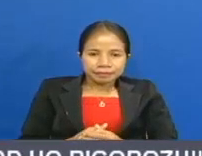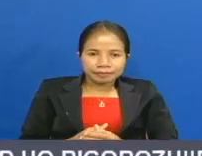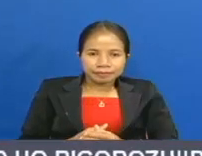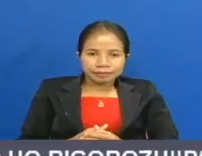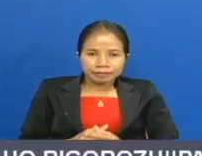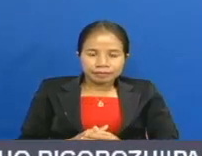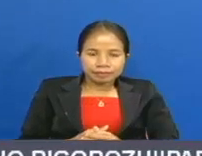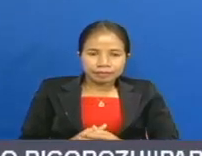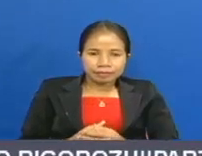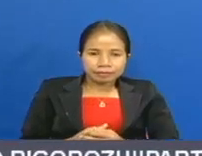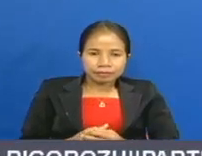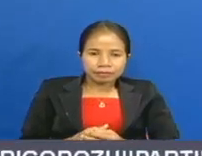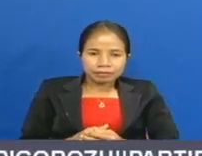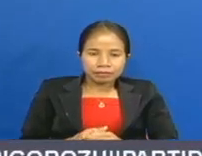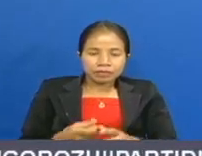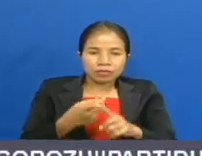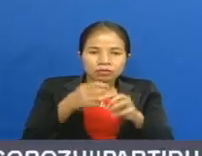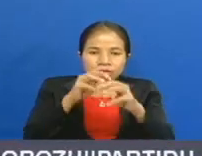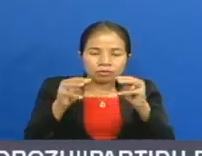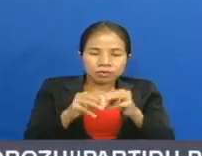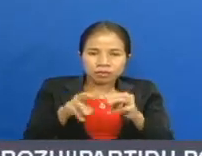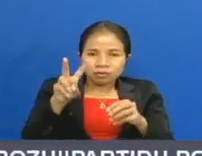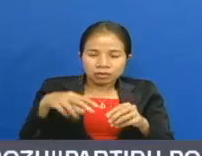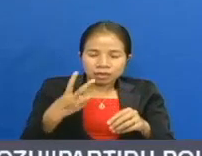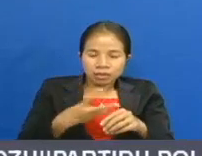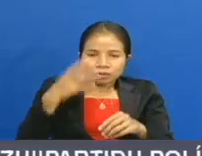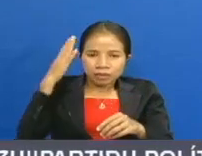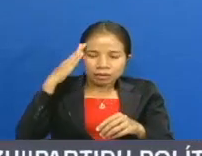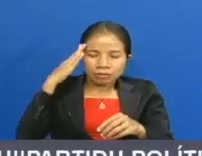usi município Ruané, a mim, há não encata que